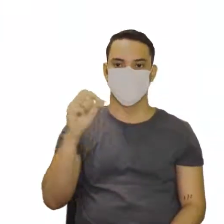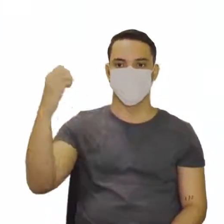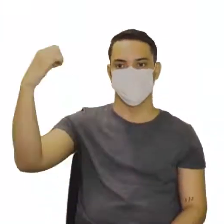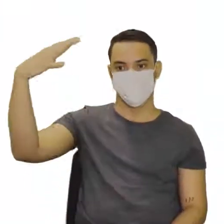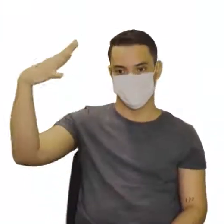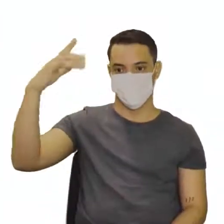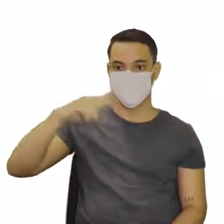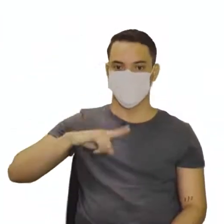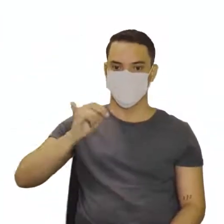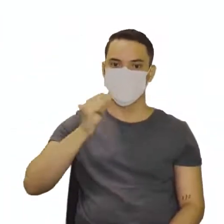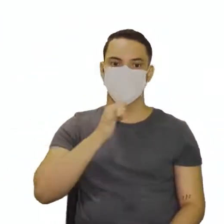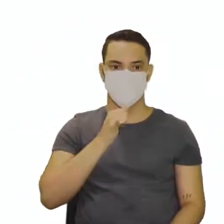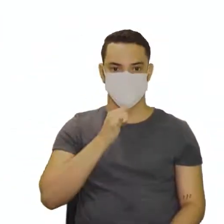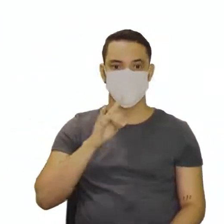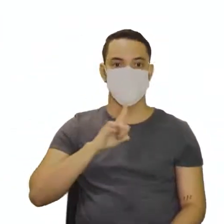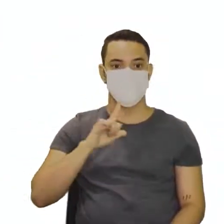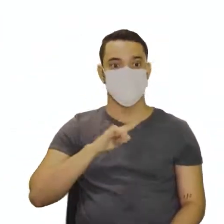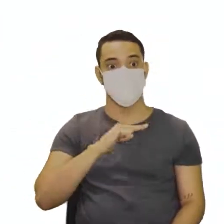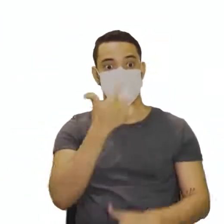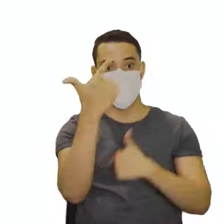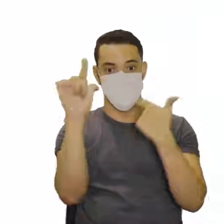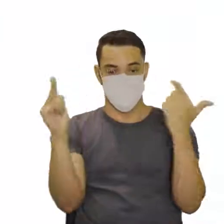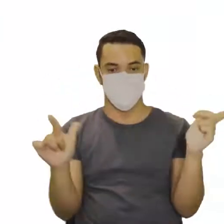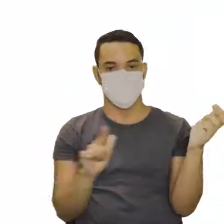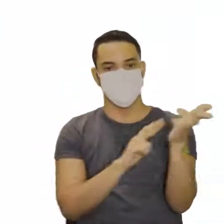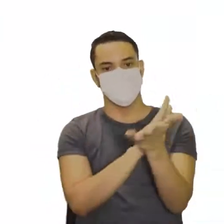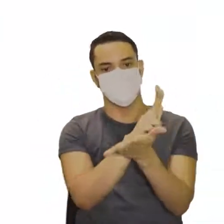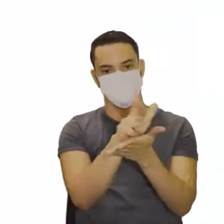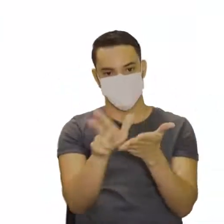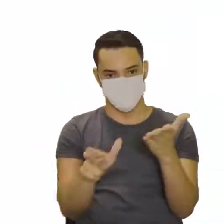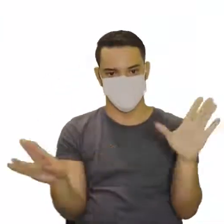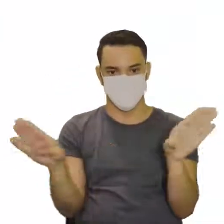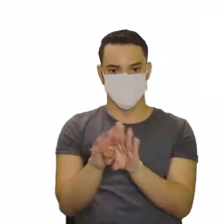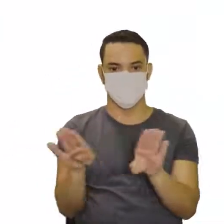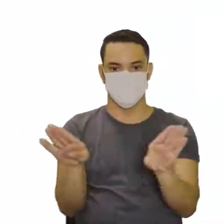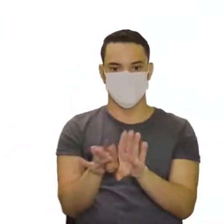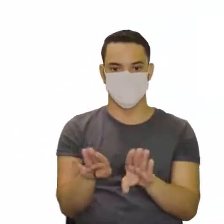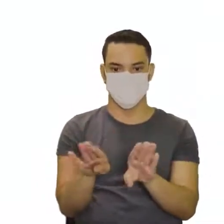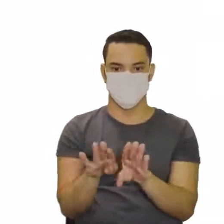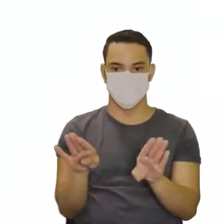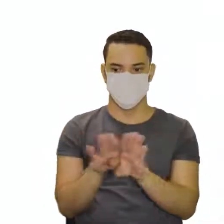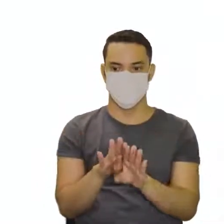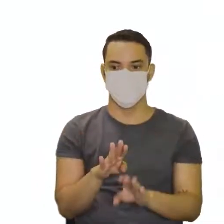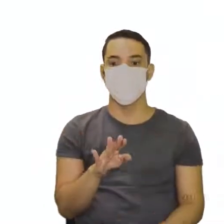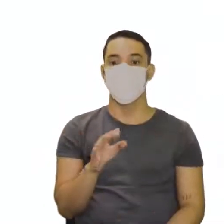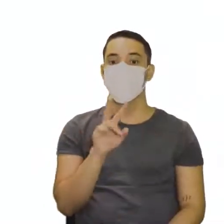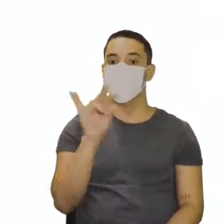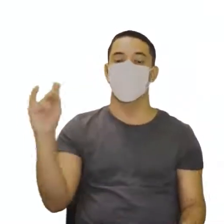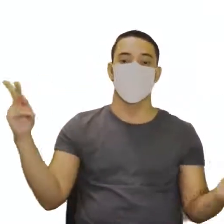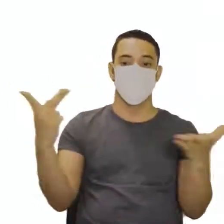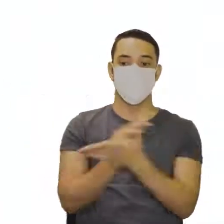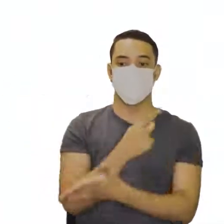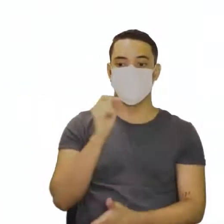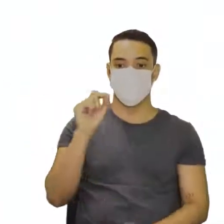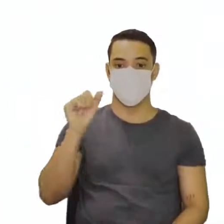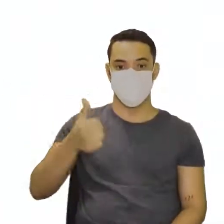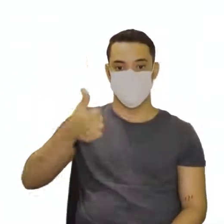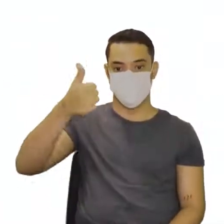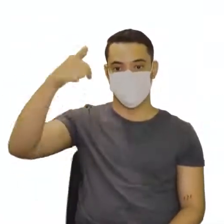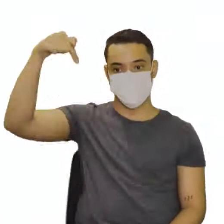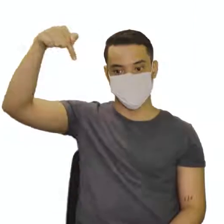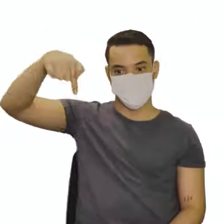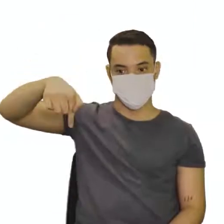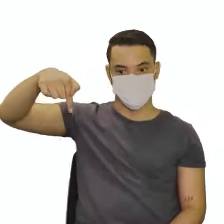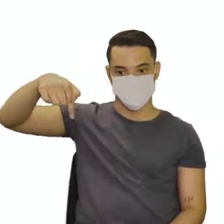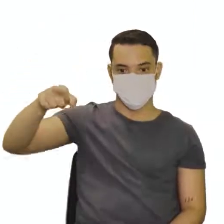de receptor, nós vamos ver outros exemplos também, tá? Tá aqui o que vai acontecer. Primeira setinha,